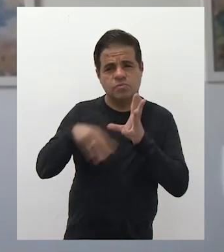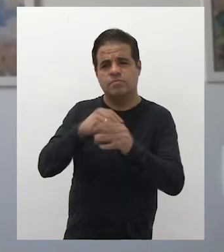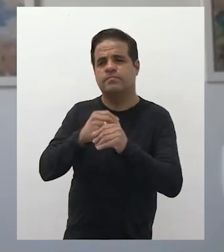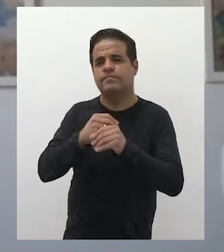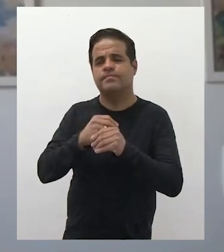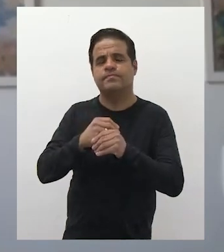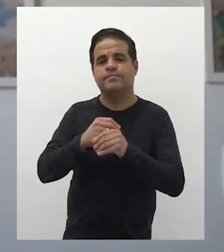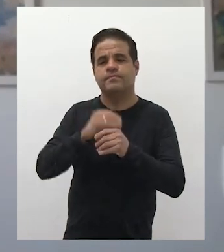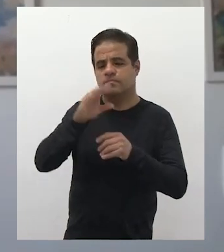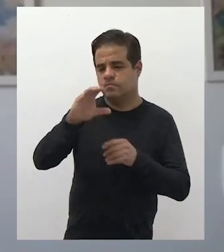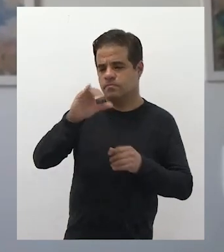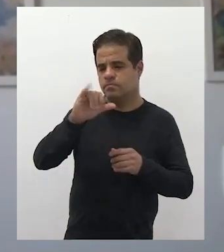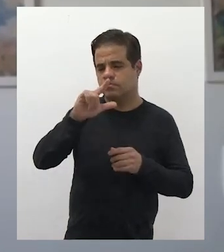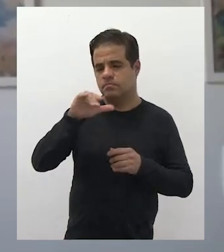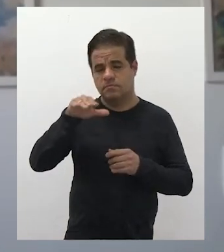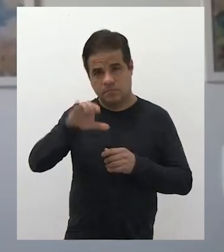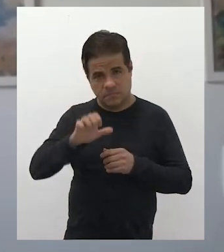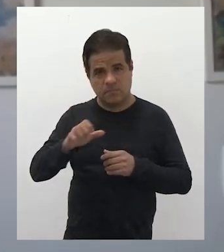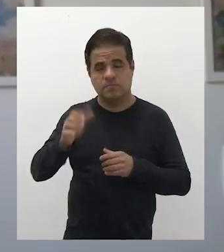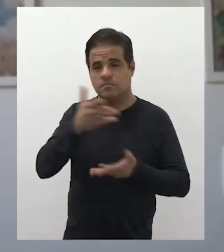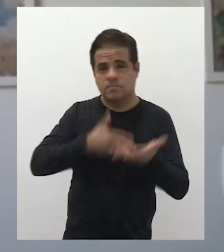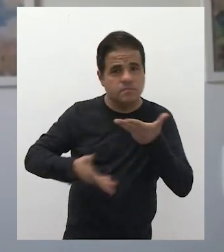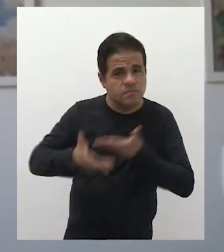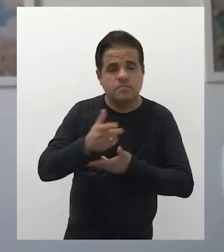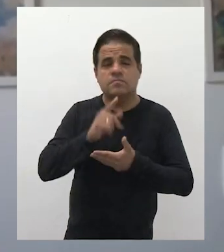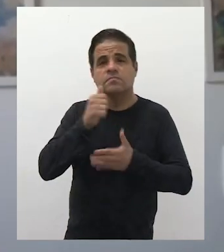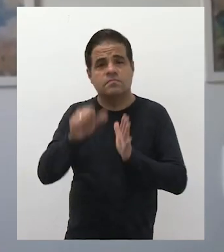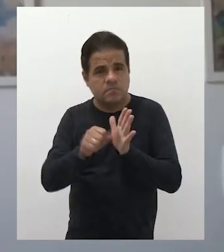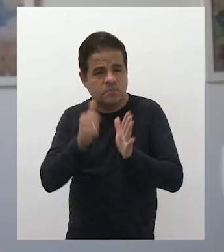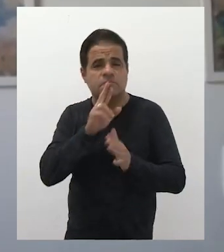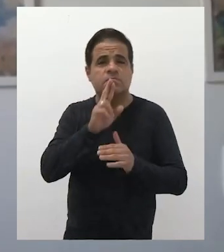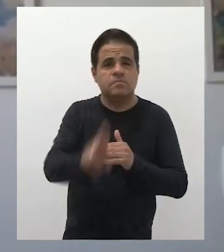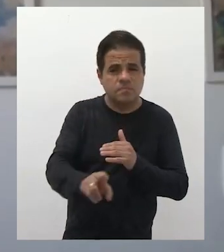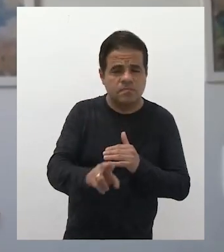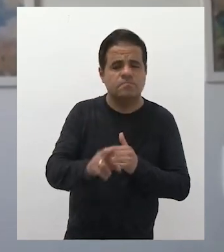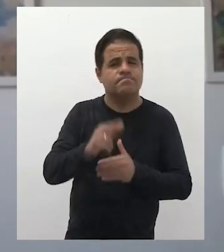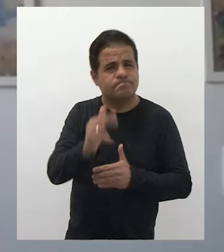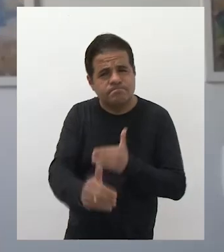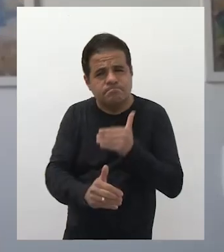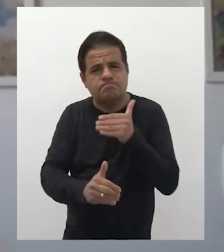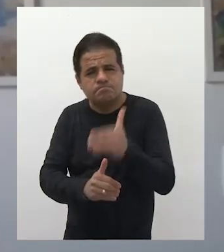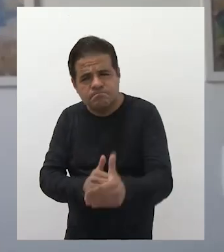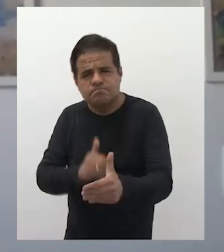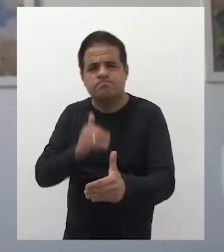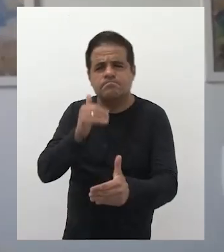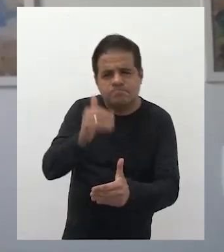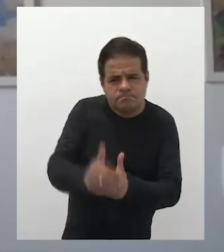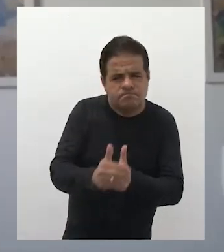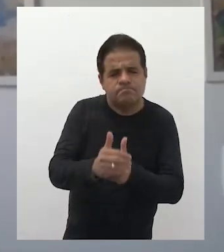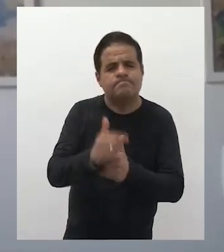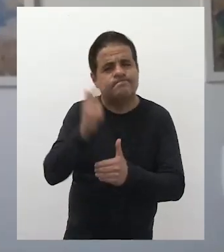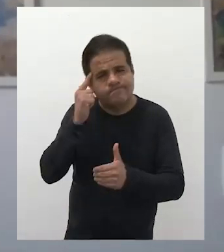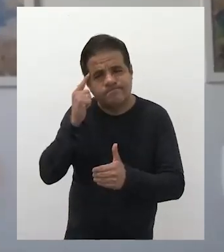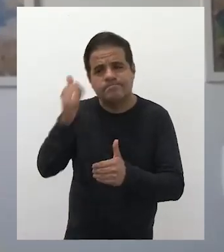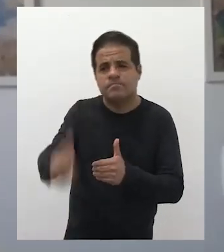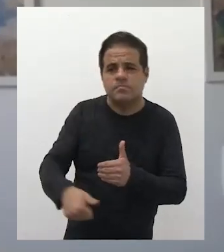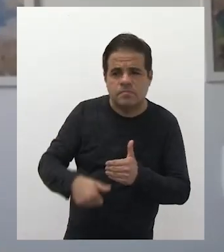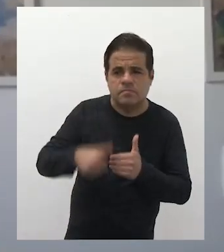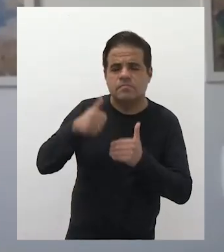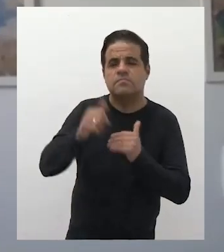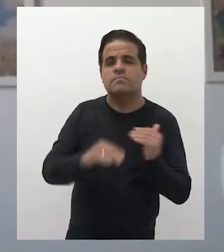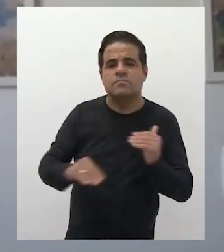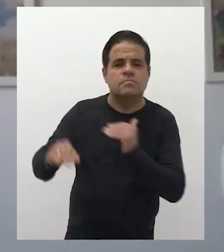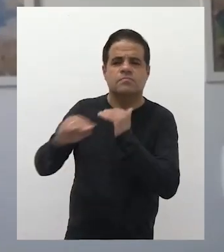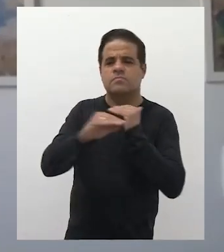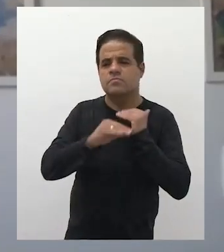da Selene, né, em relação à resposta à primeira pergunta, à medida que a gente for avançando na melhora dos níveis de